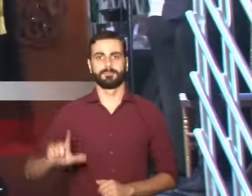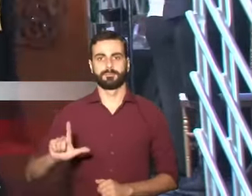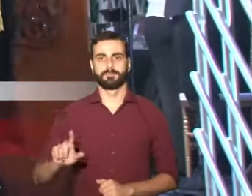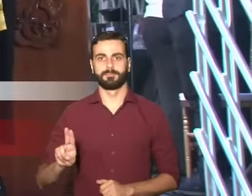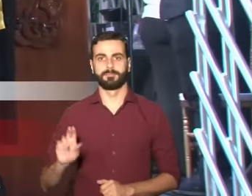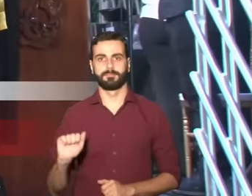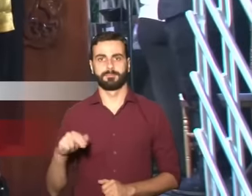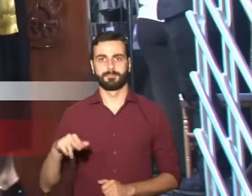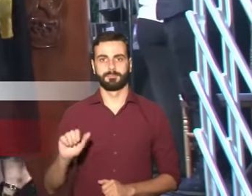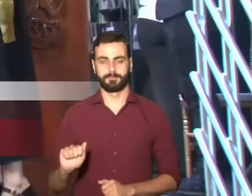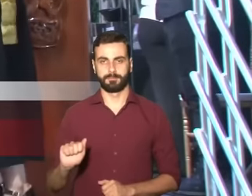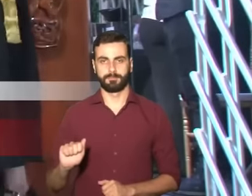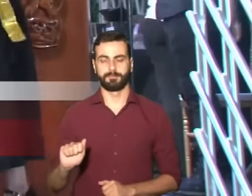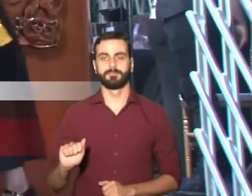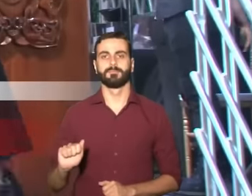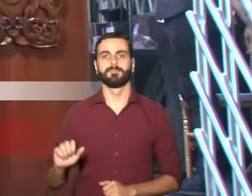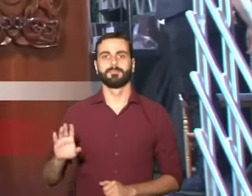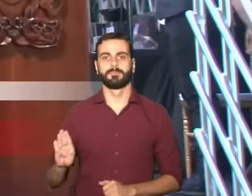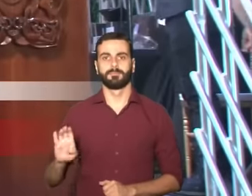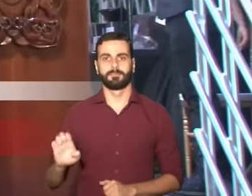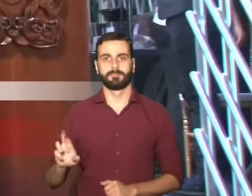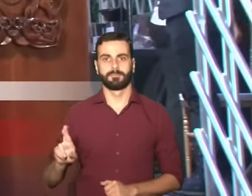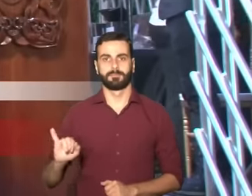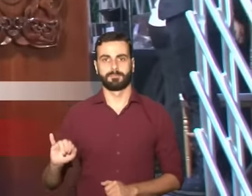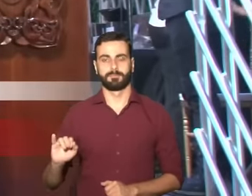Luana Belique Rui.